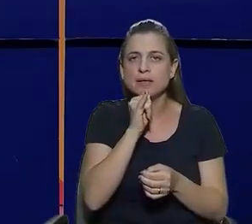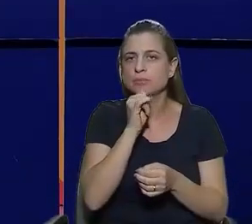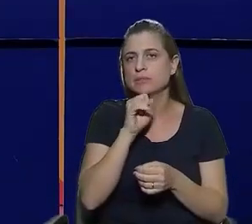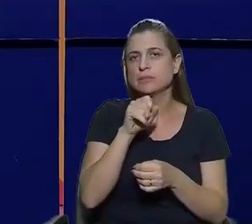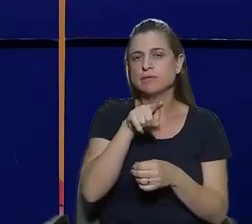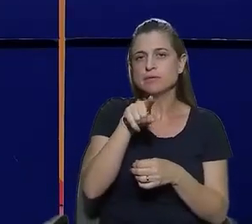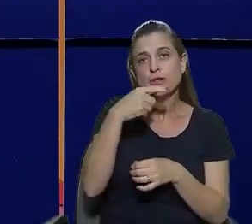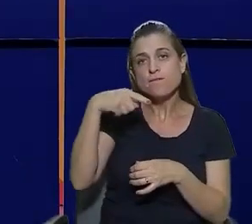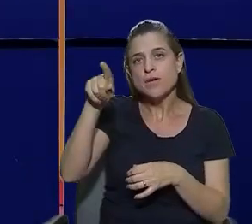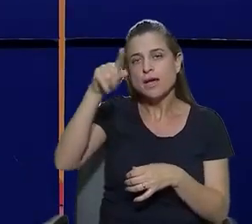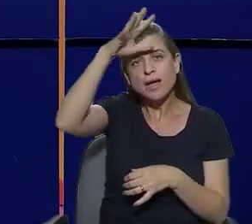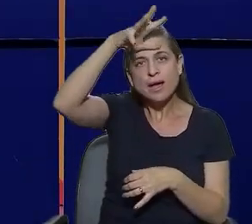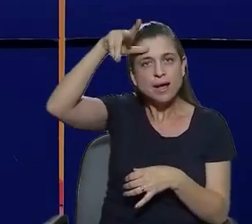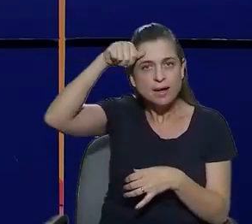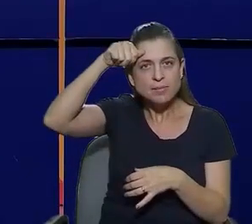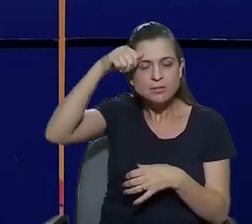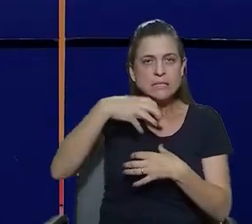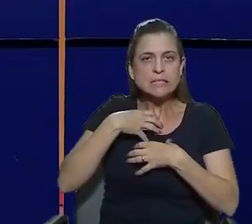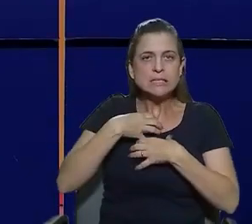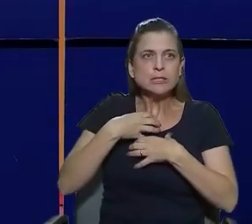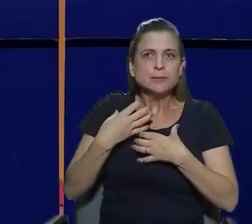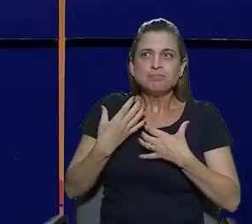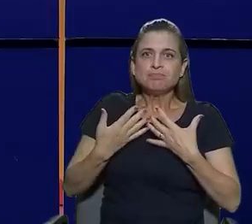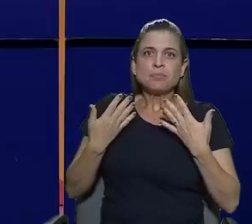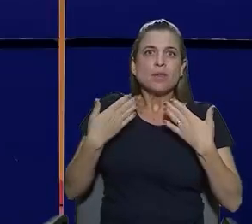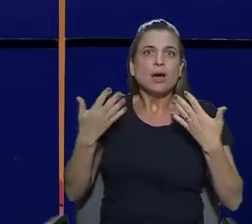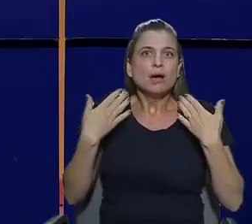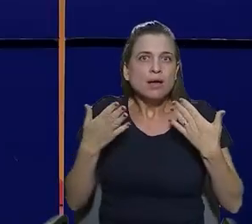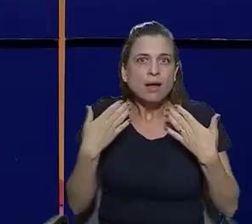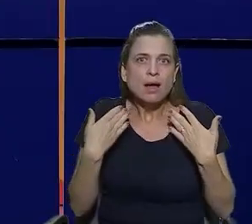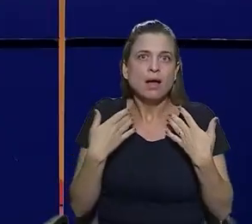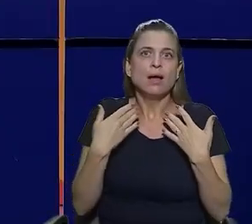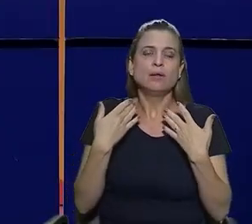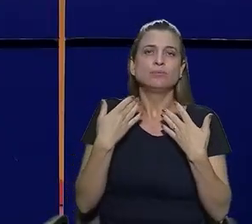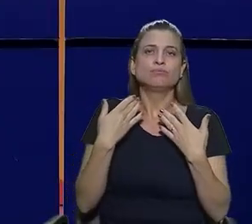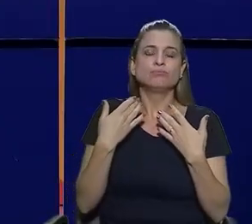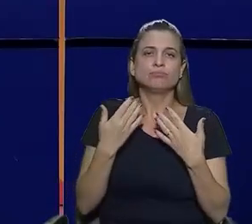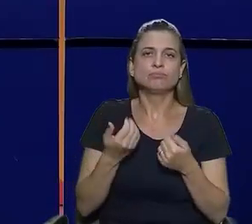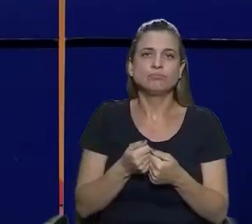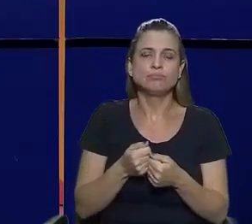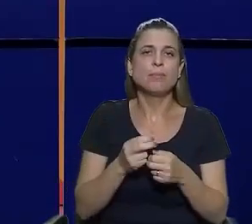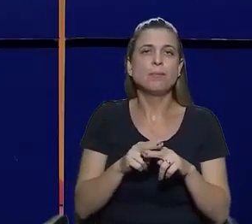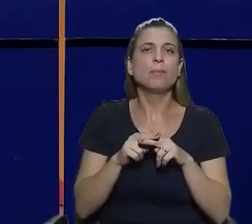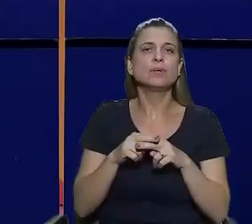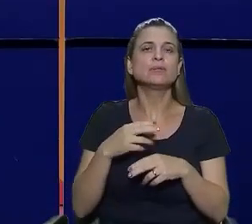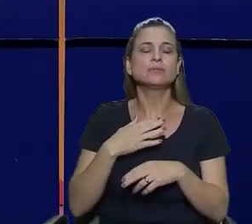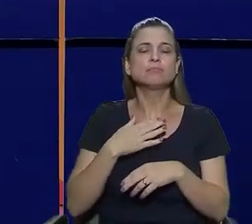e não se sentir um pouco sufocado com um clima quente e extremamente úmido. Então, assim, para mim, eu